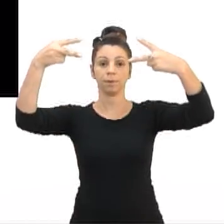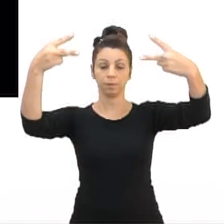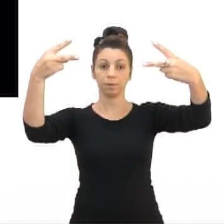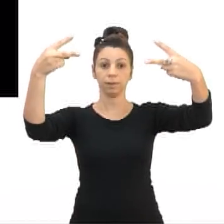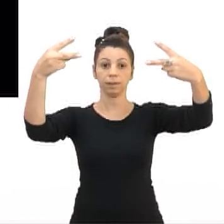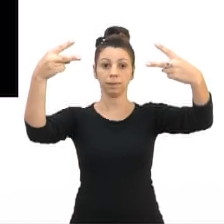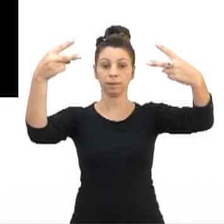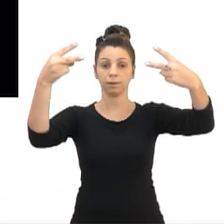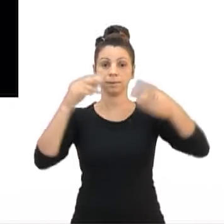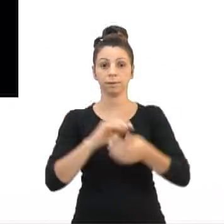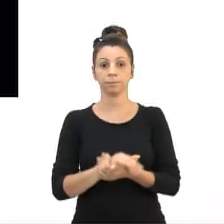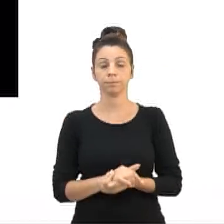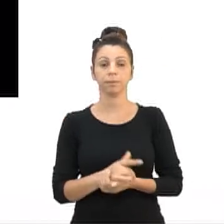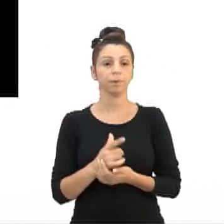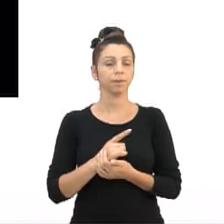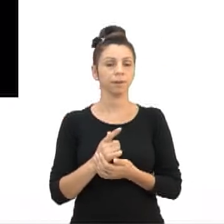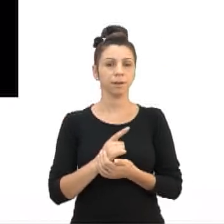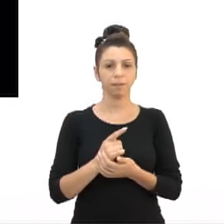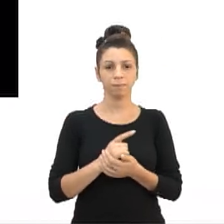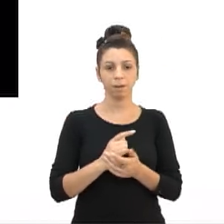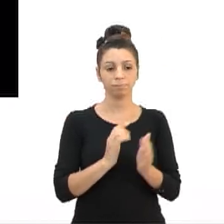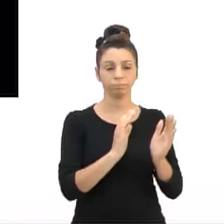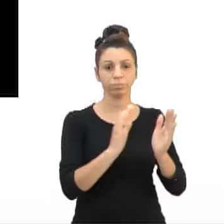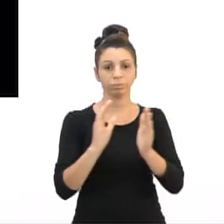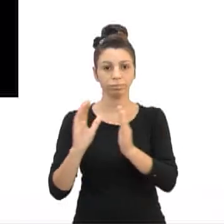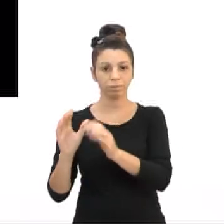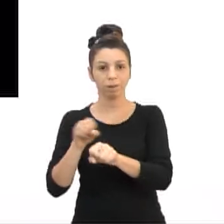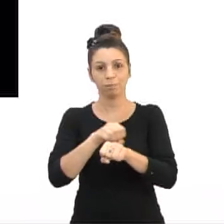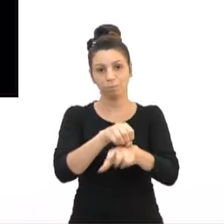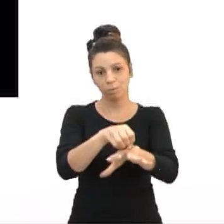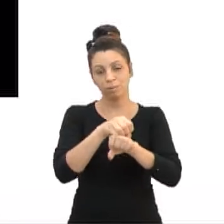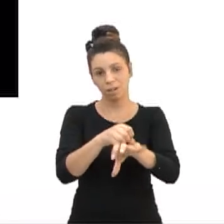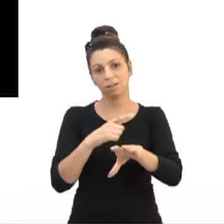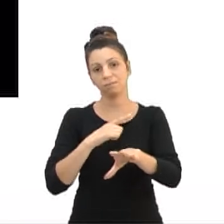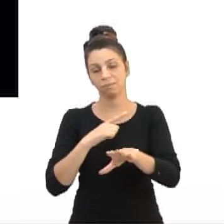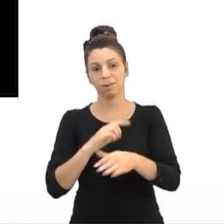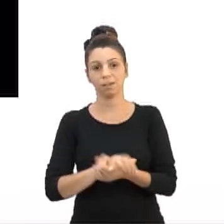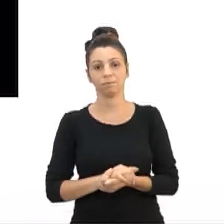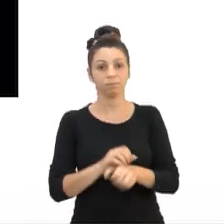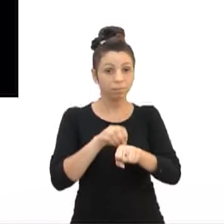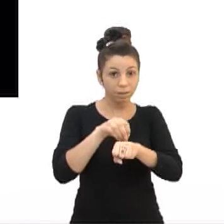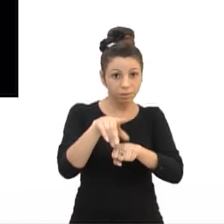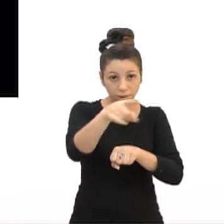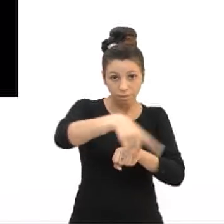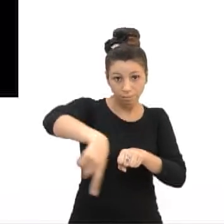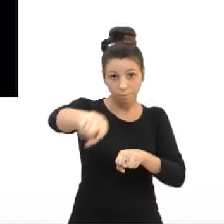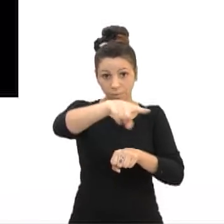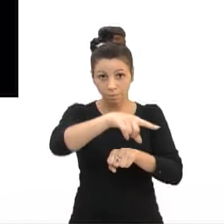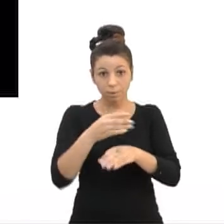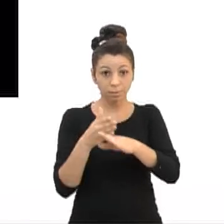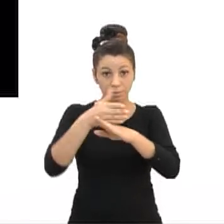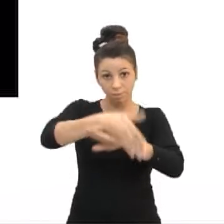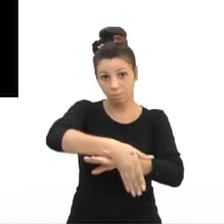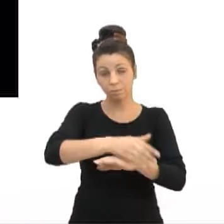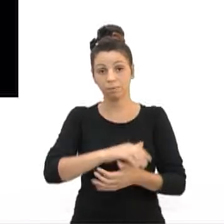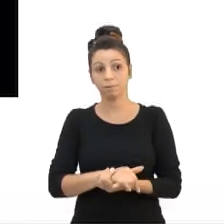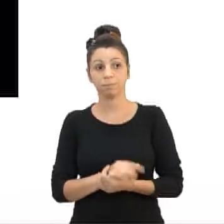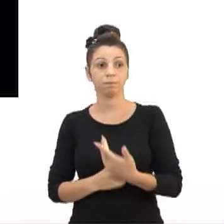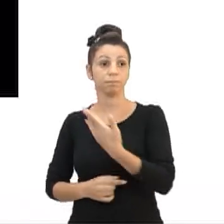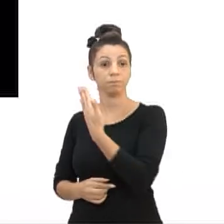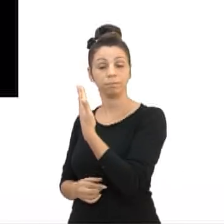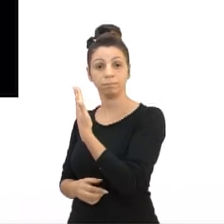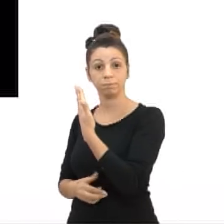onde existem vários modelos de podcasts, certo? Então, fica aqui a sugestão para vocês, né? Esse